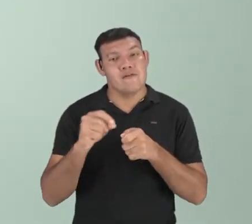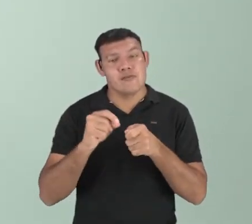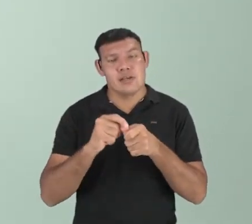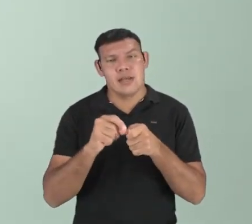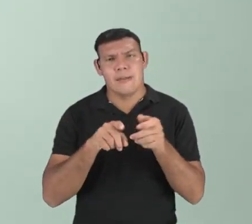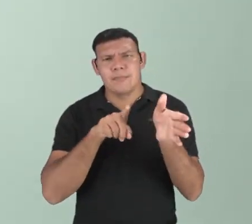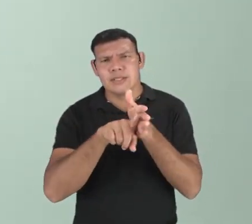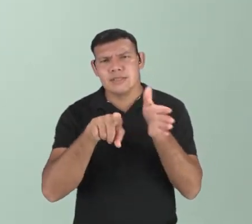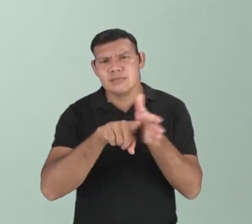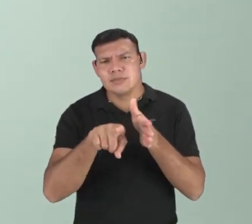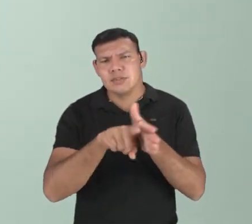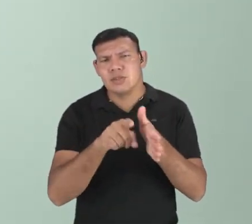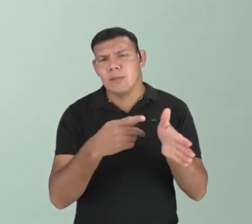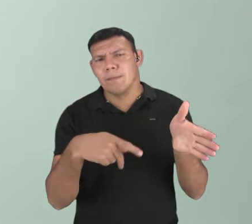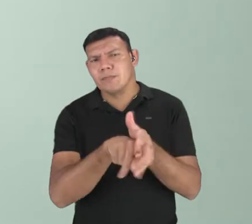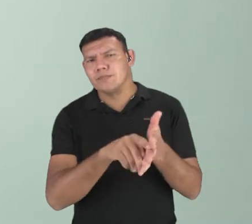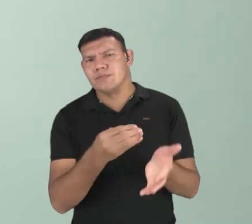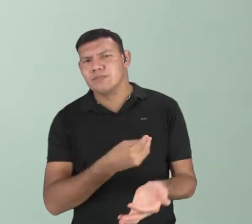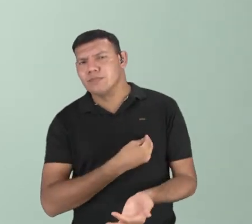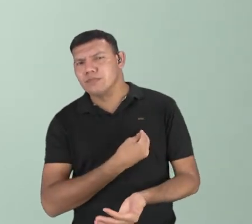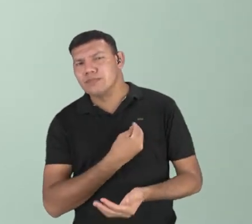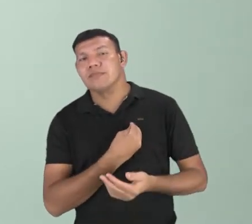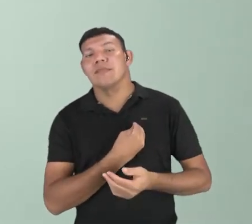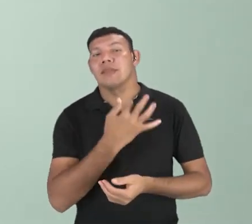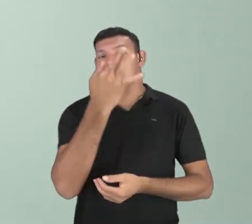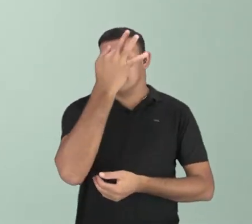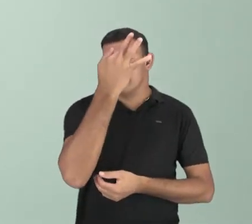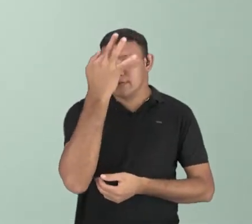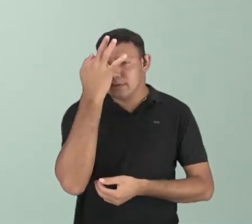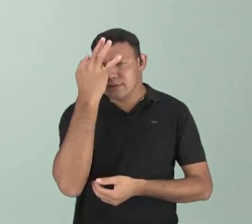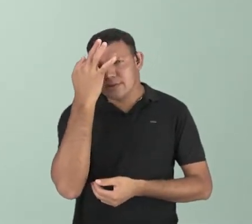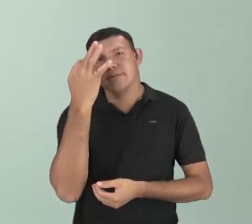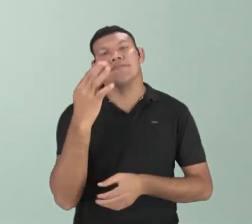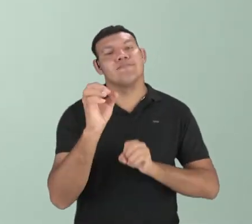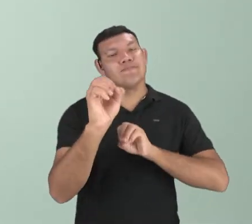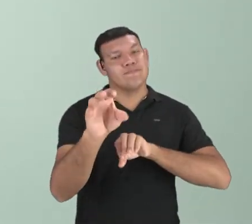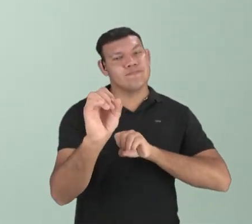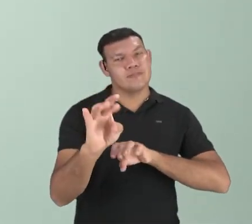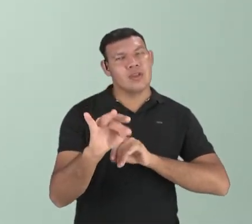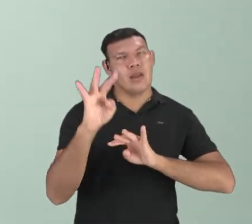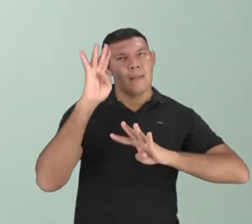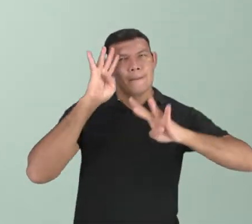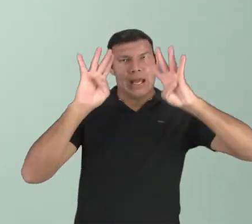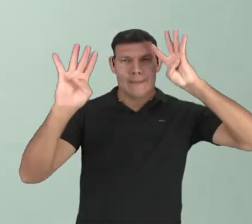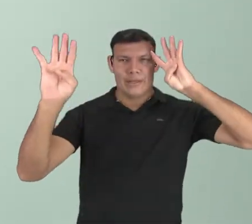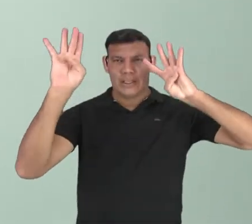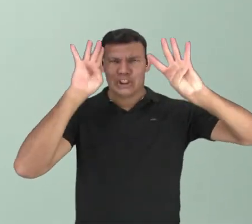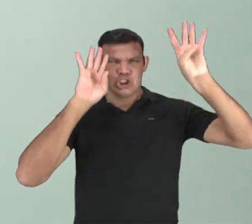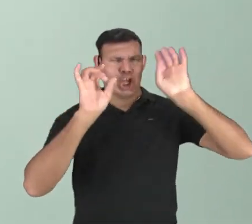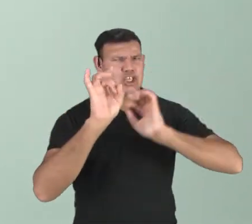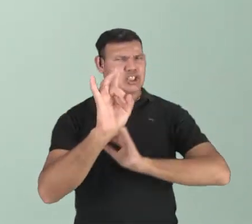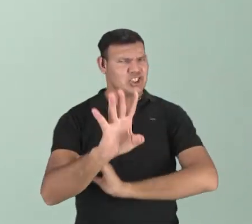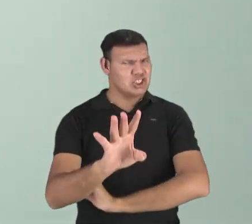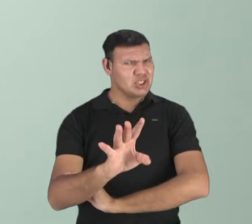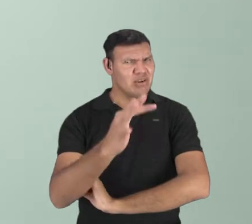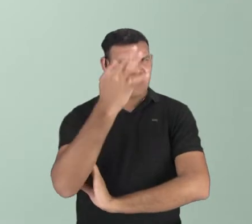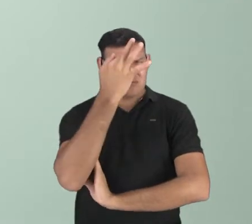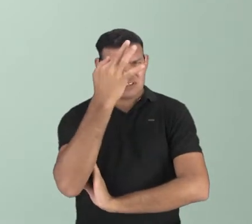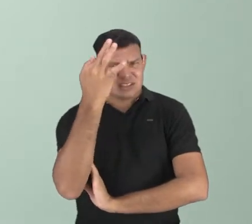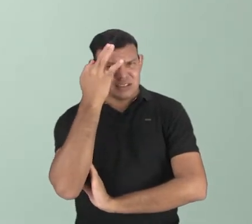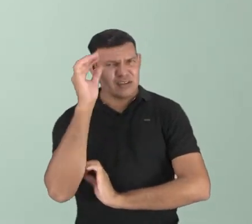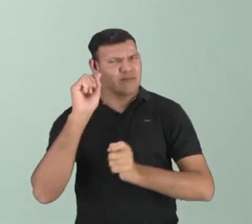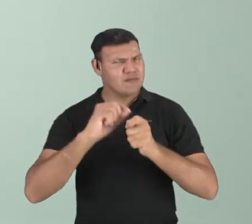as questões para a vida. Então, a filosofia te ensina a filosofar, tá bom? Não é só o filósofo que faz a